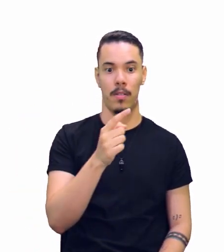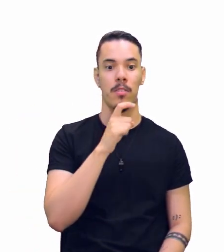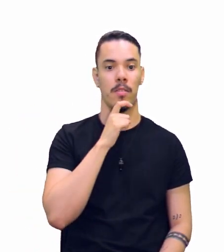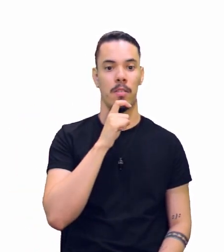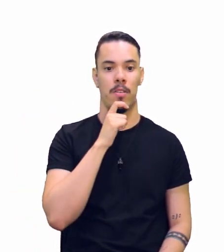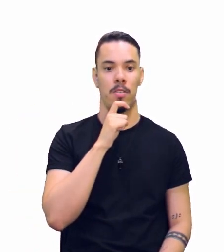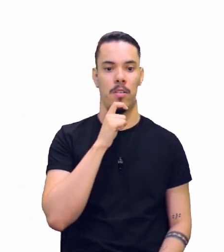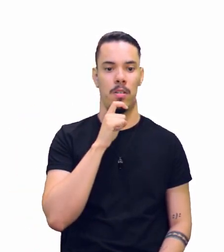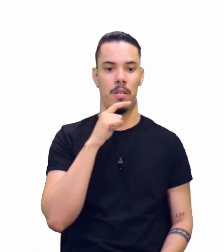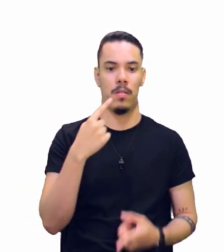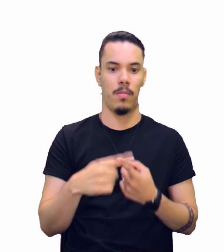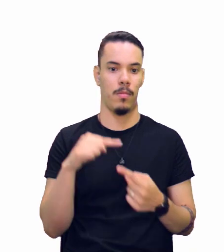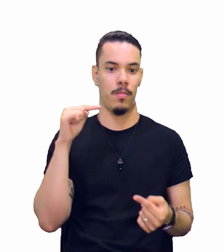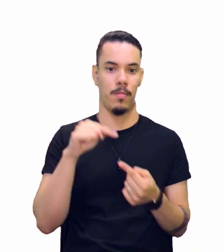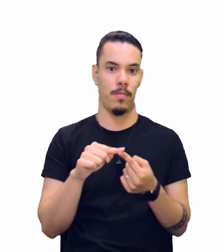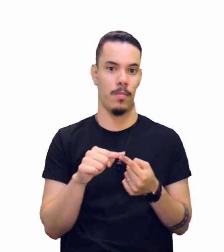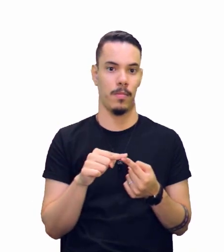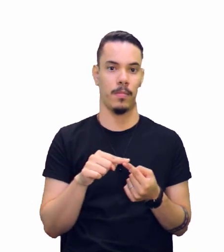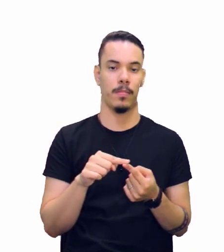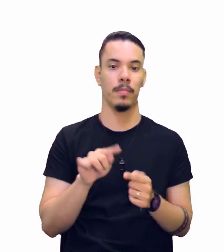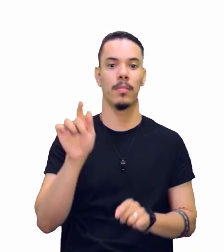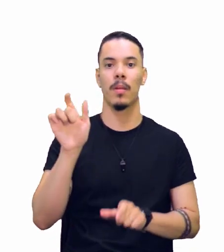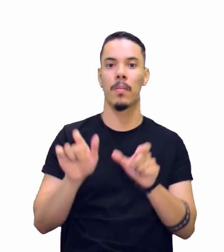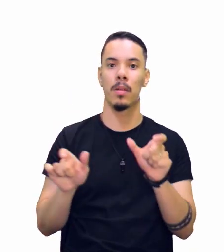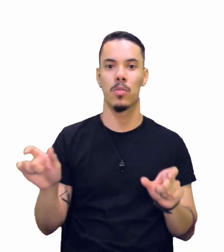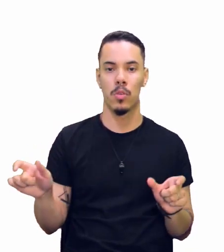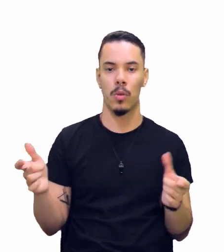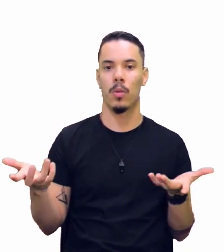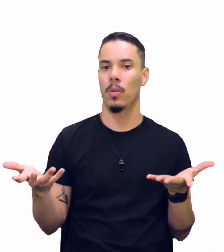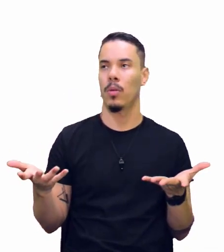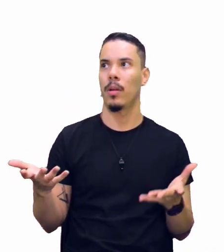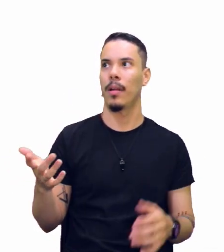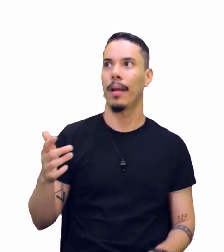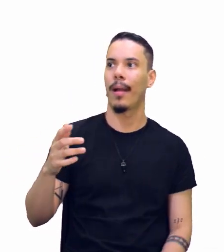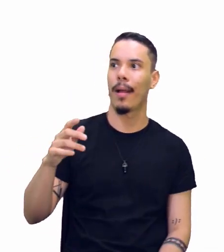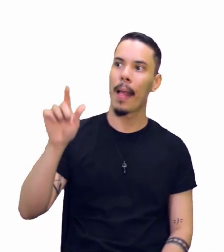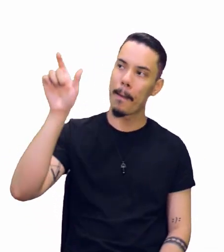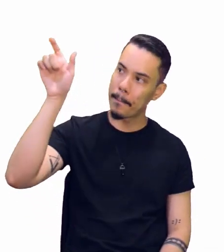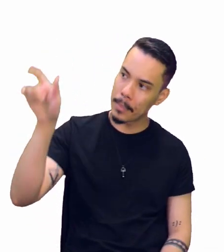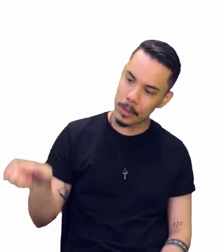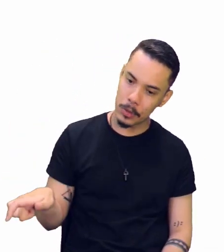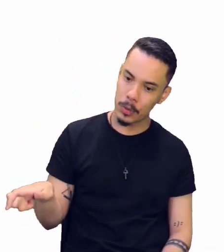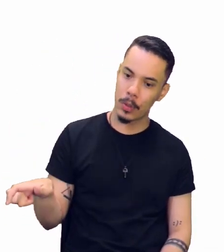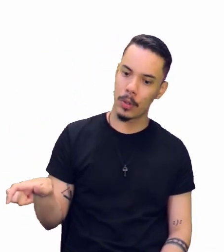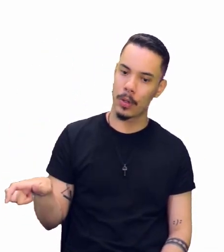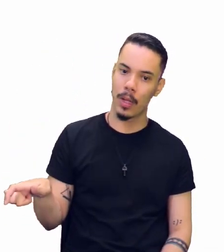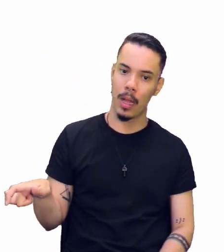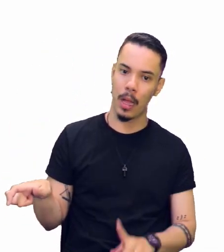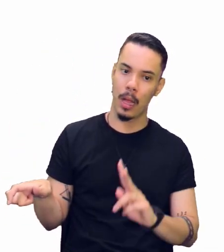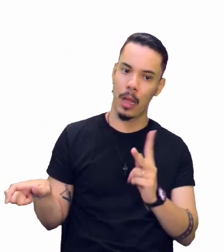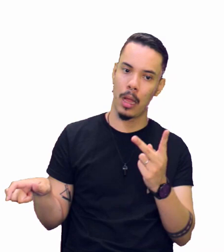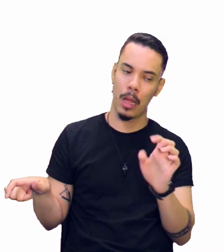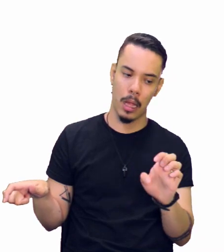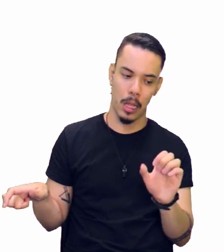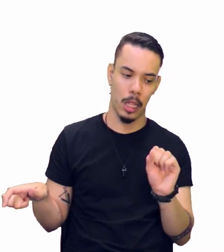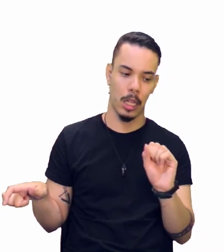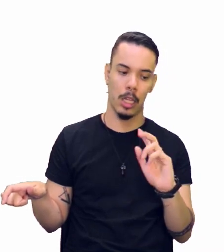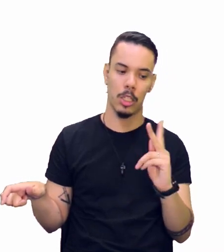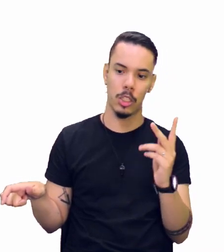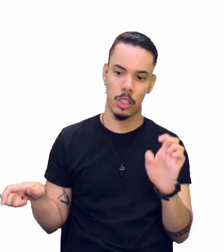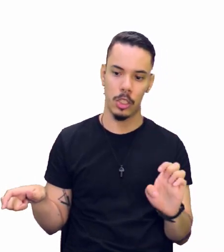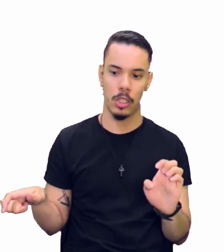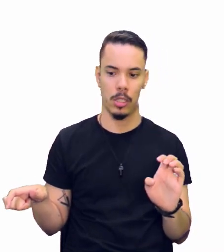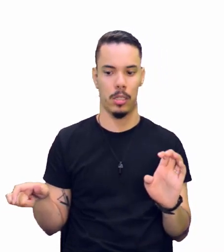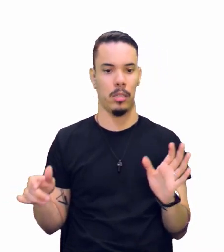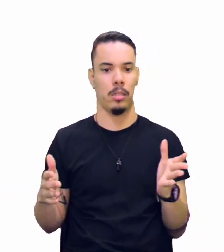se trata de algo, não é uma pessoa, entendeu? Você não vai usar he, não vai usar she. Você tem